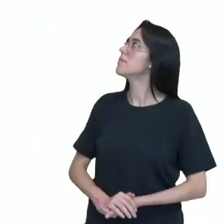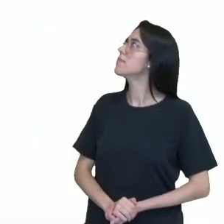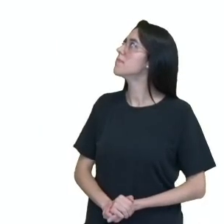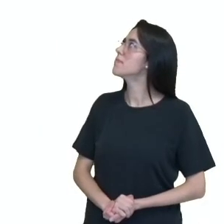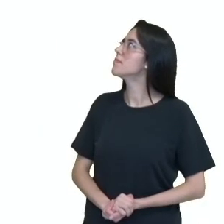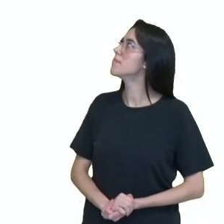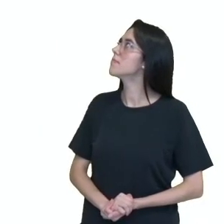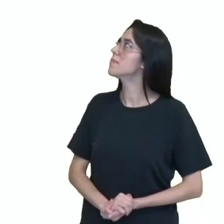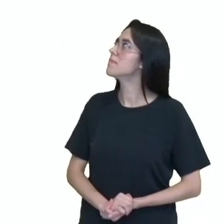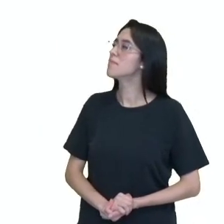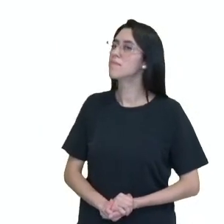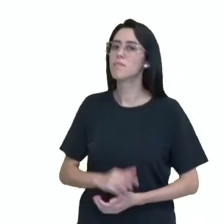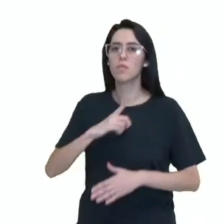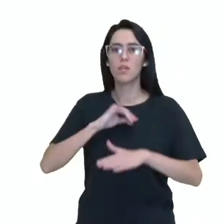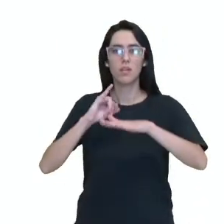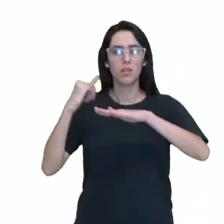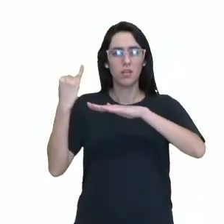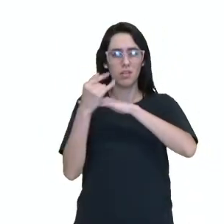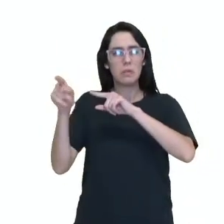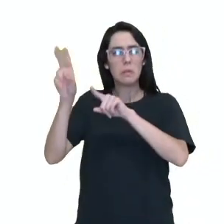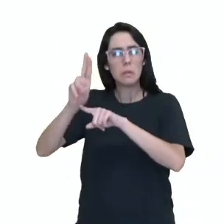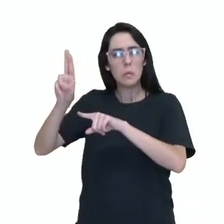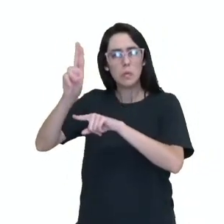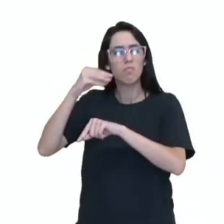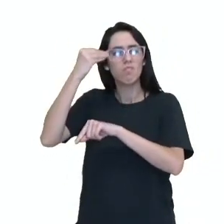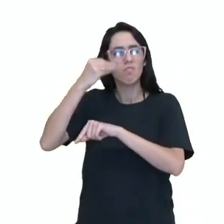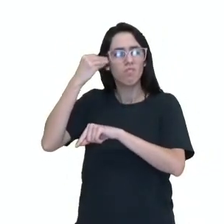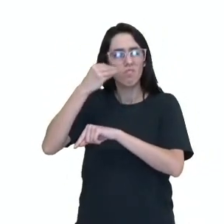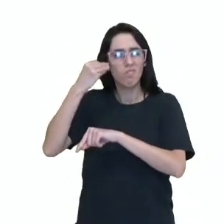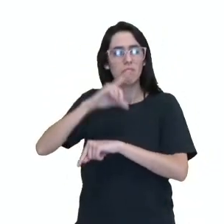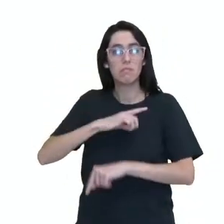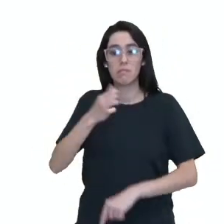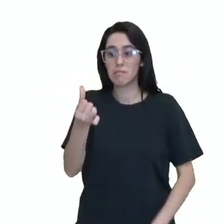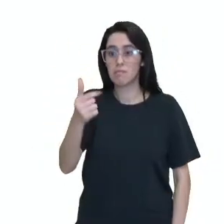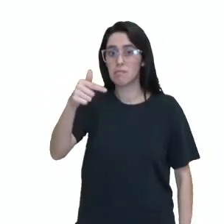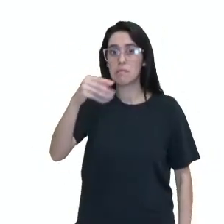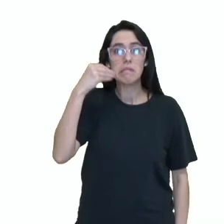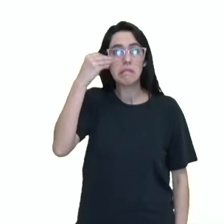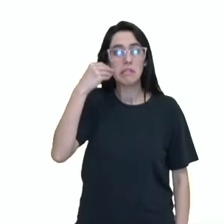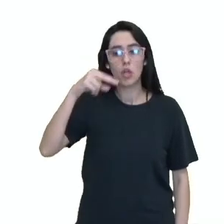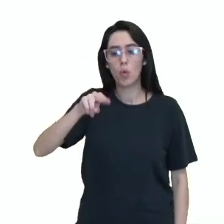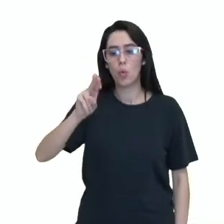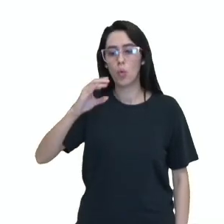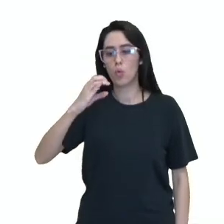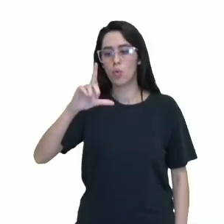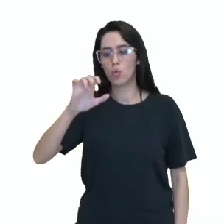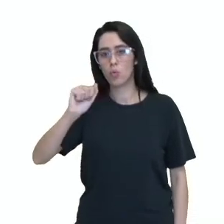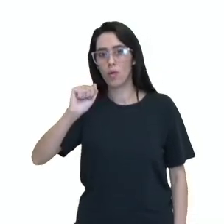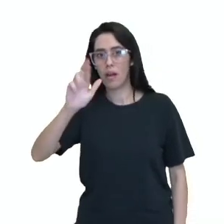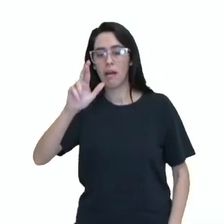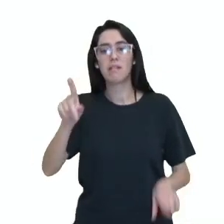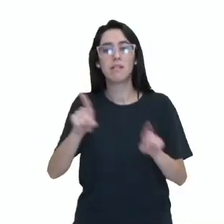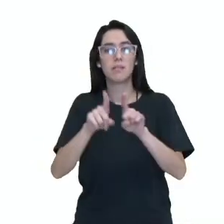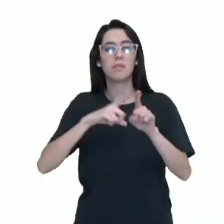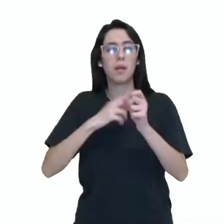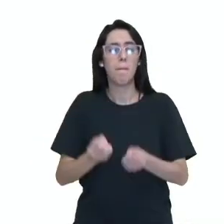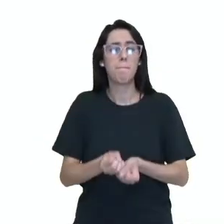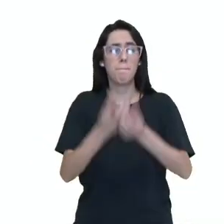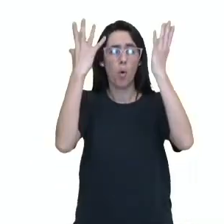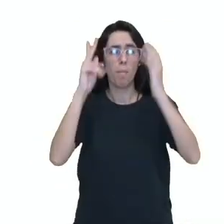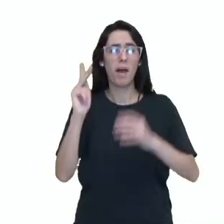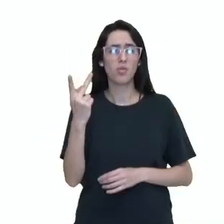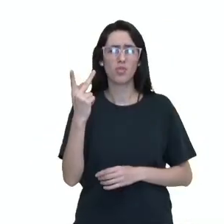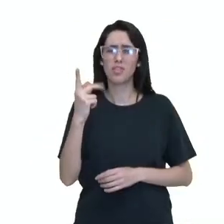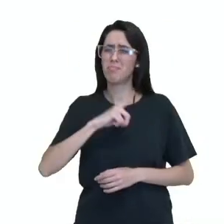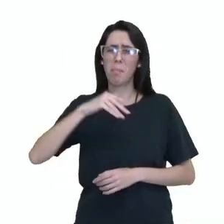Depois de ter algumas ilhas usadas como alvo de 67 testes nucleares, incluindo uma bomba de hidrogênio, a mais poderosa já